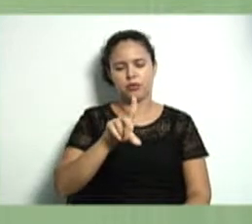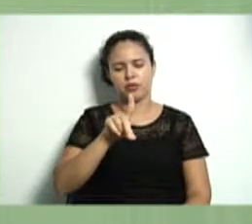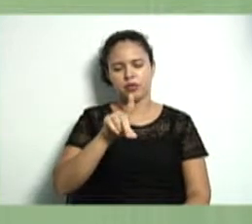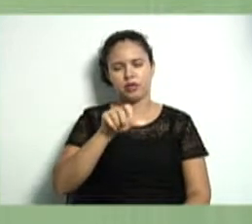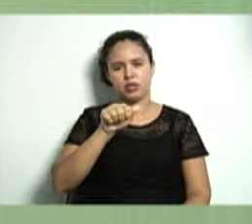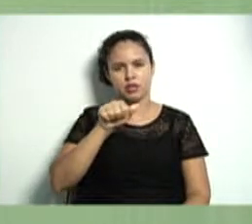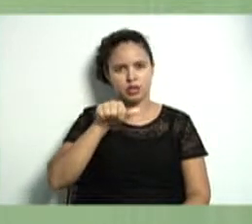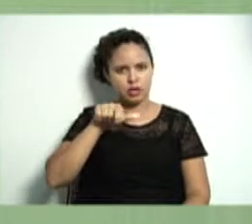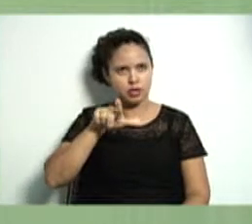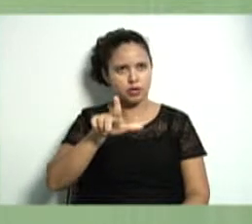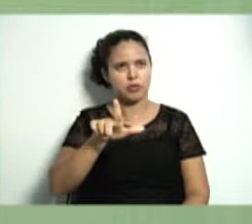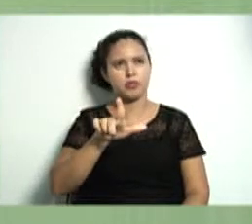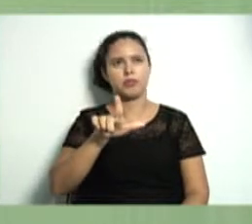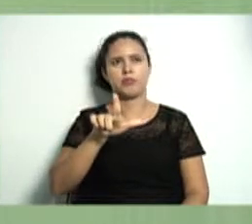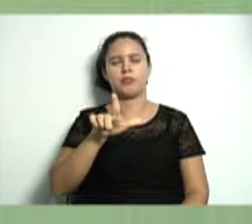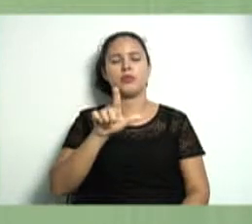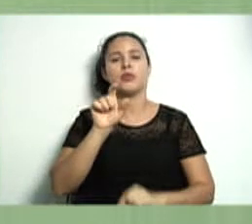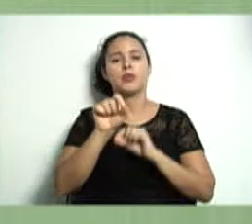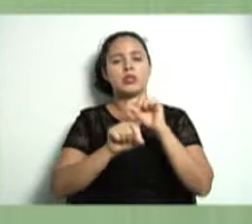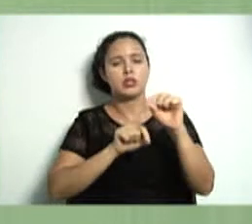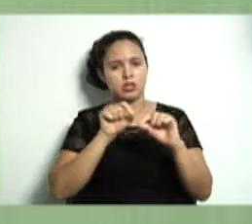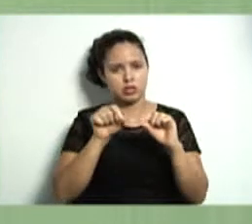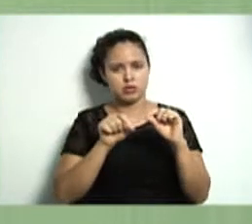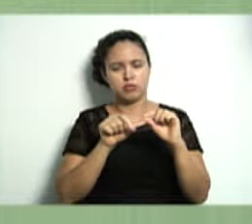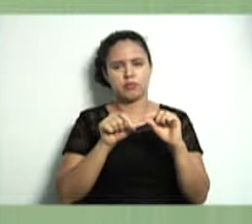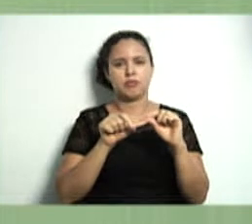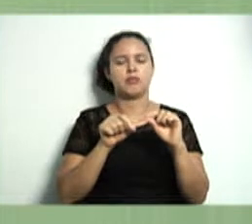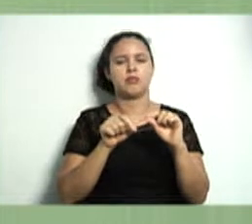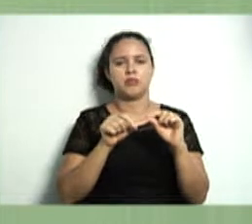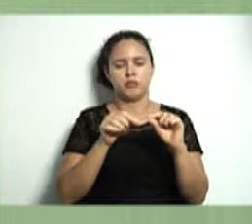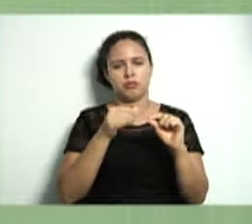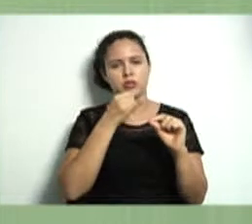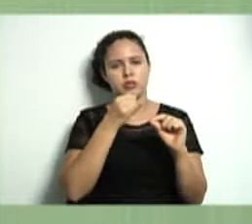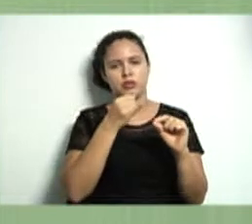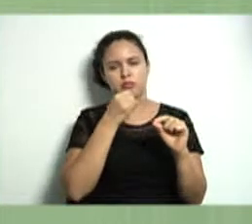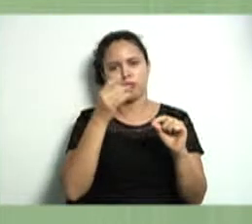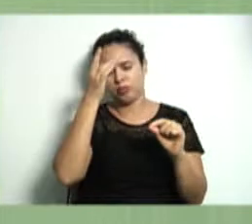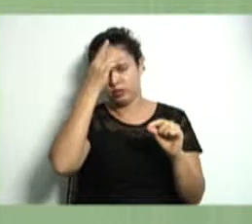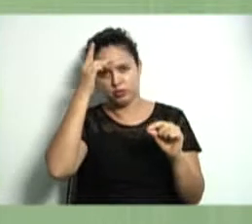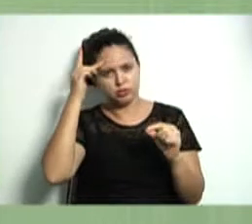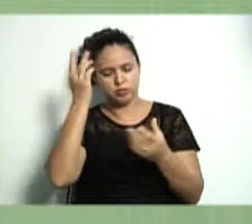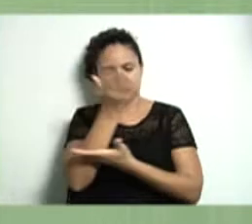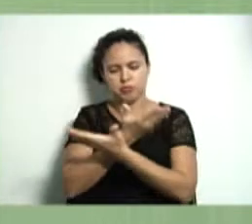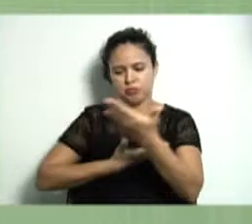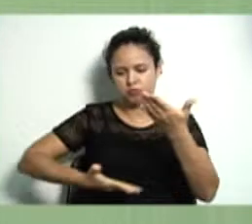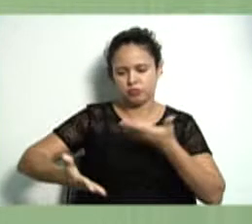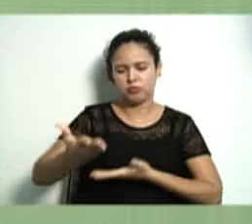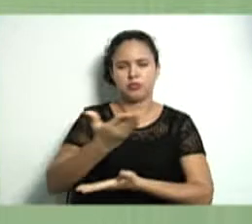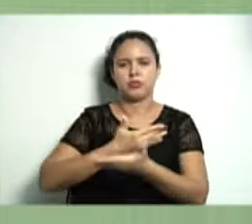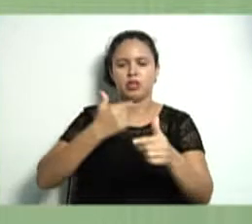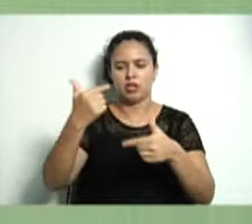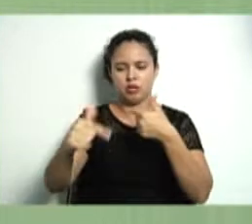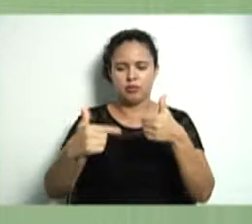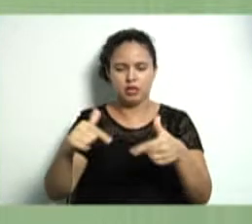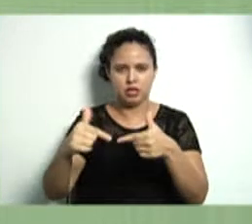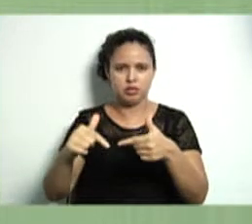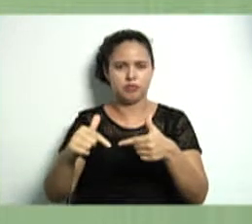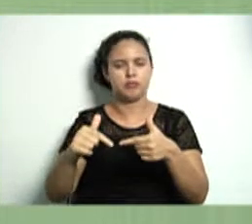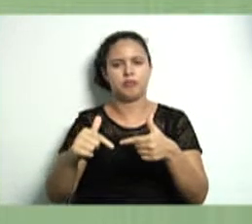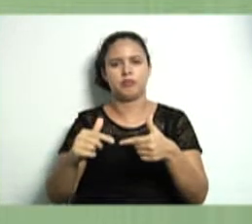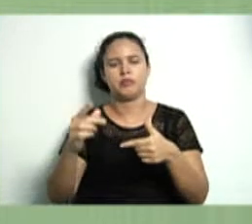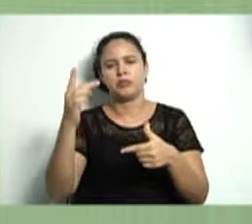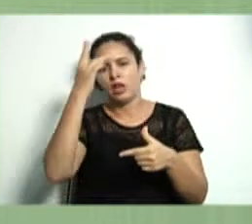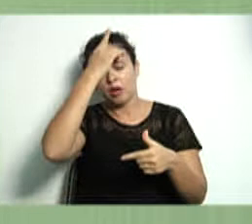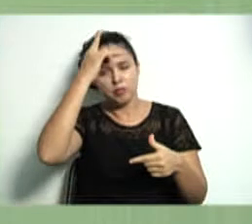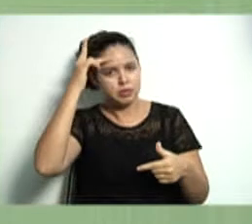ou feudalismo, era baseado em relações servis de produção e na propriedade do senhor sobre a terra.